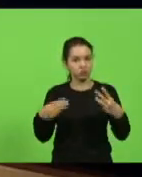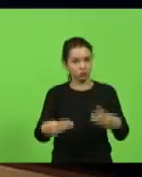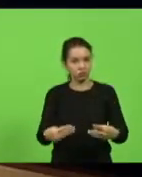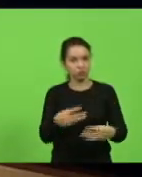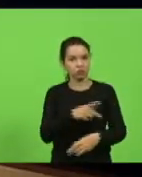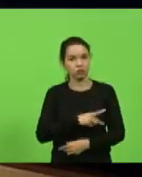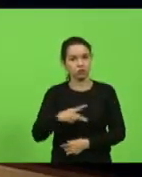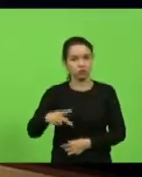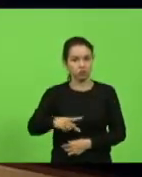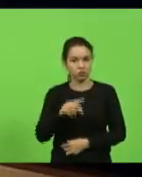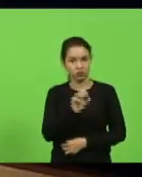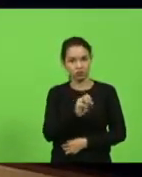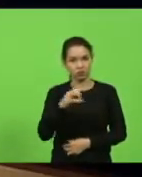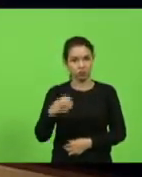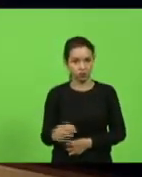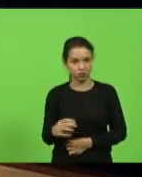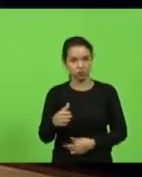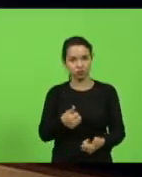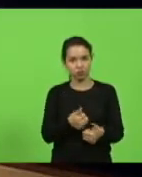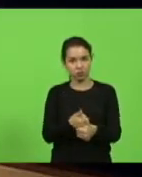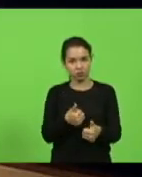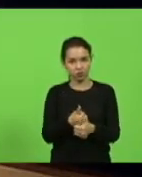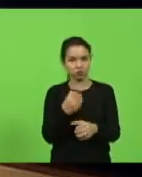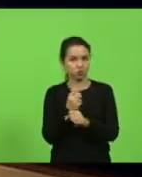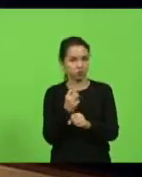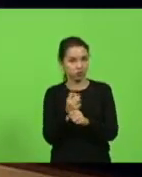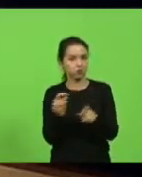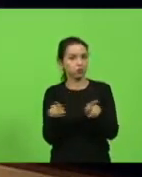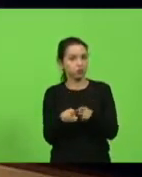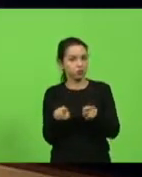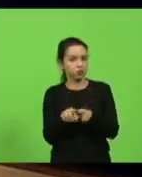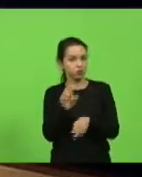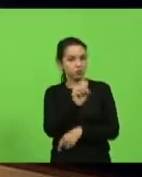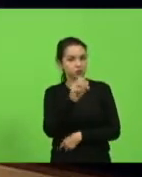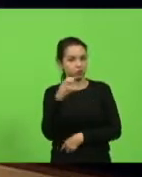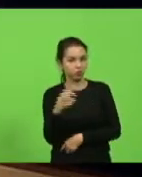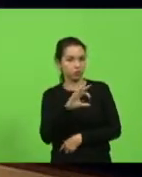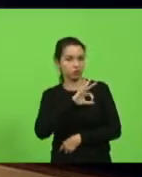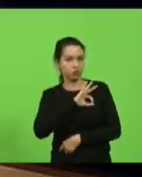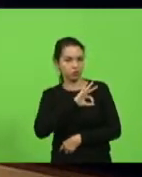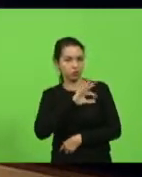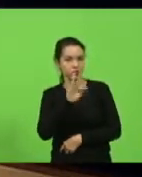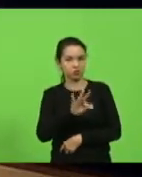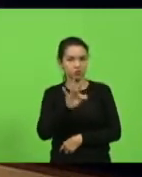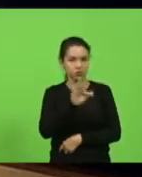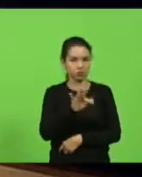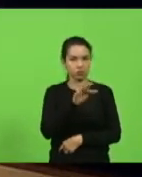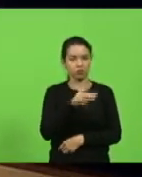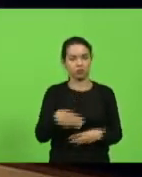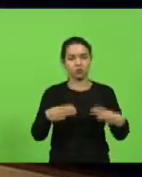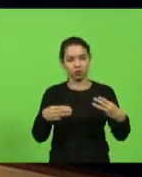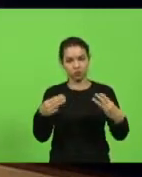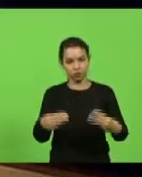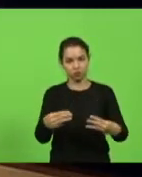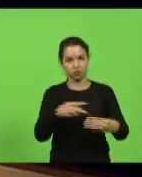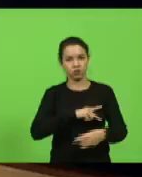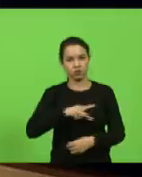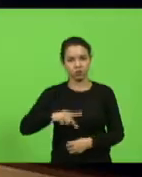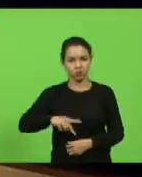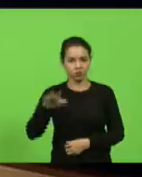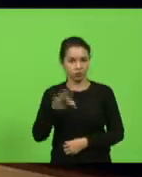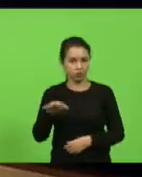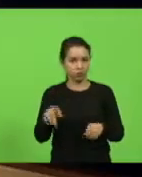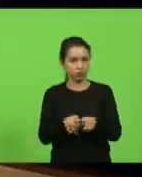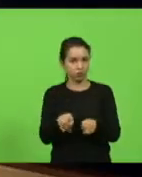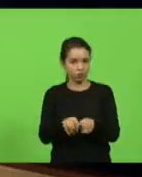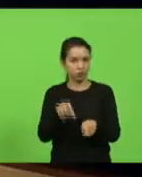Catarina, pelo Tribunal de Contas também de Santa Catarina, pela Polícia Federal, pelo Ministério Público Federal e pelo Superior Tribunal